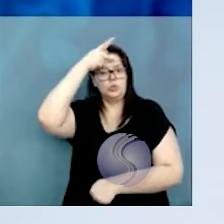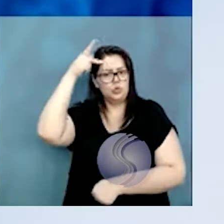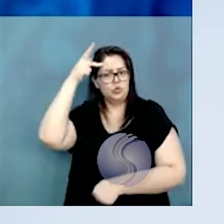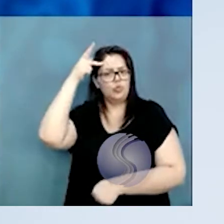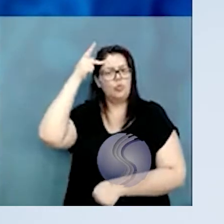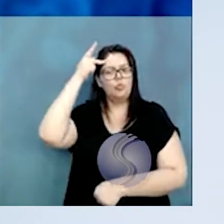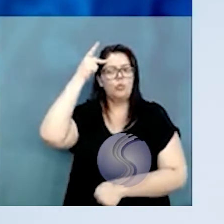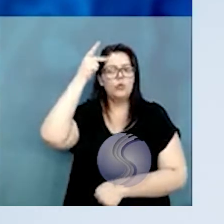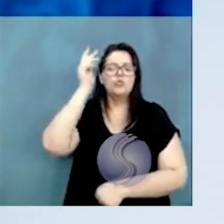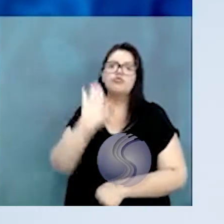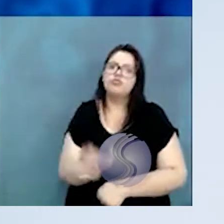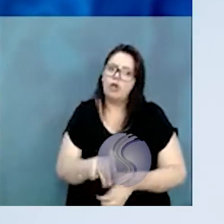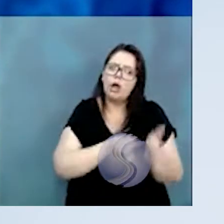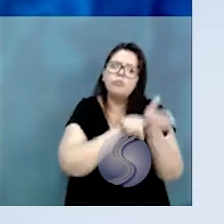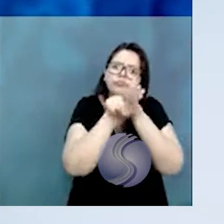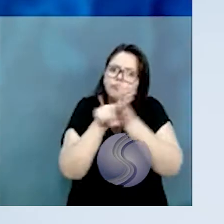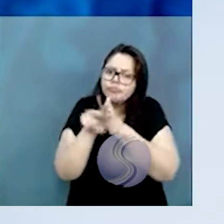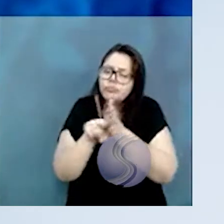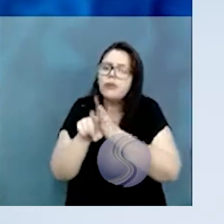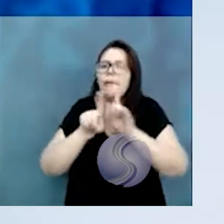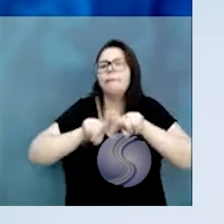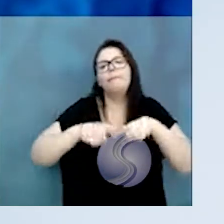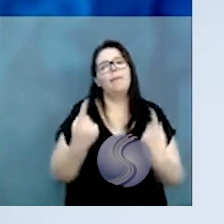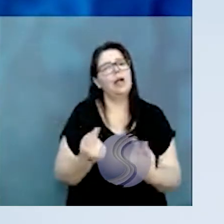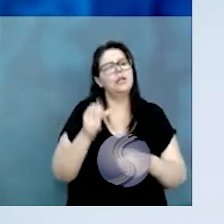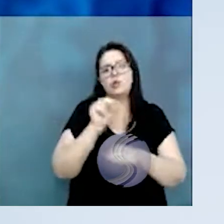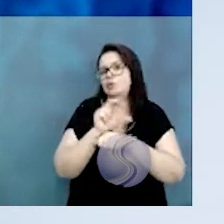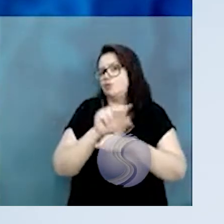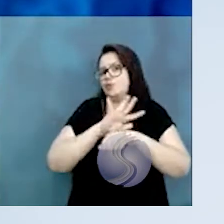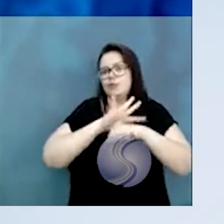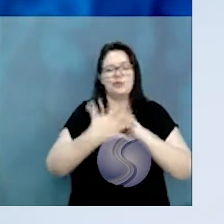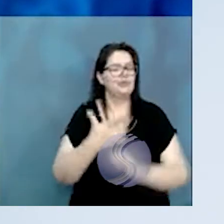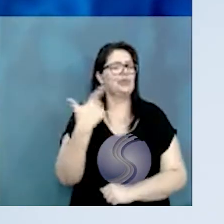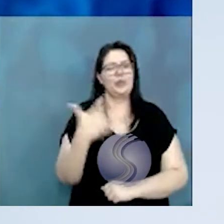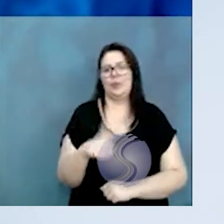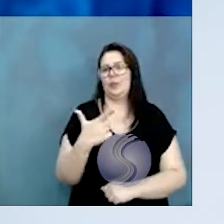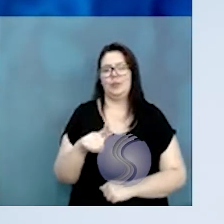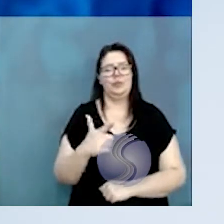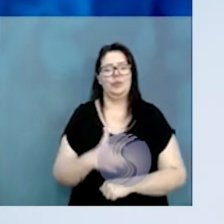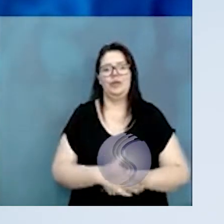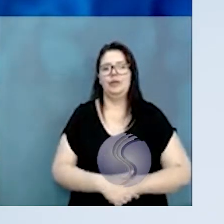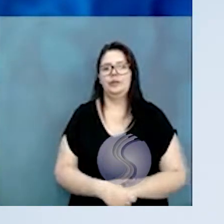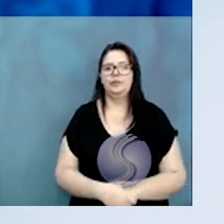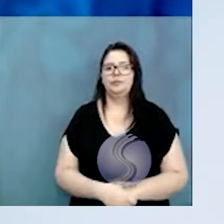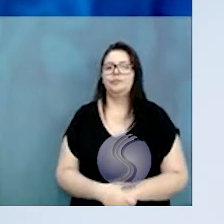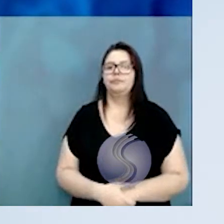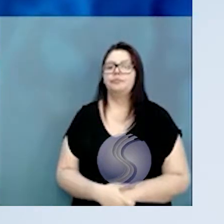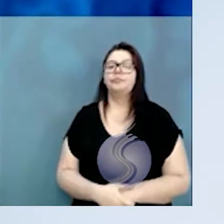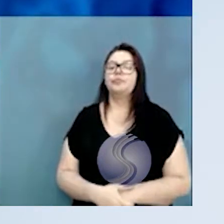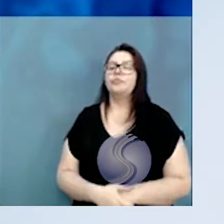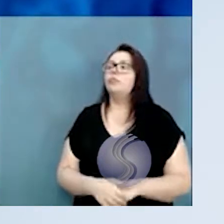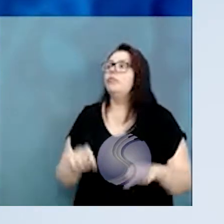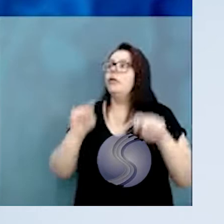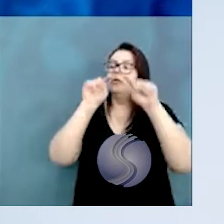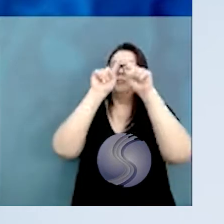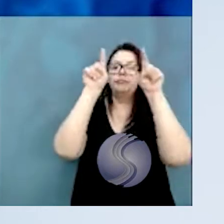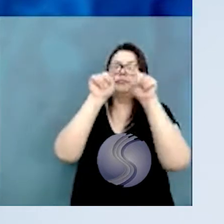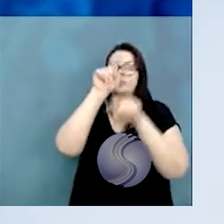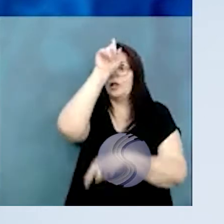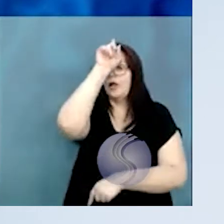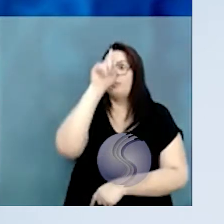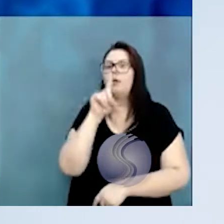aqui em Sorriso, com um total de 325. Desde ontem, há 46 sorrisenses internados, dos